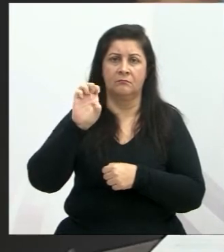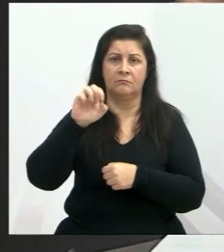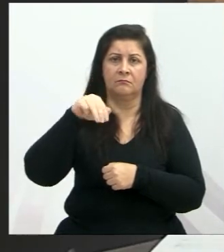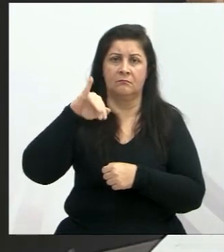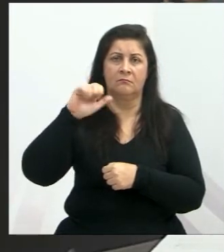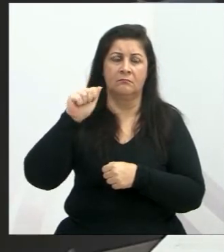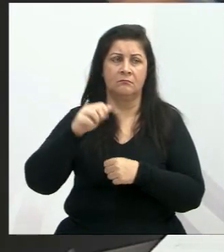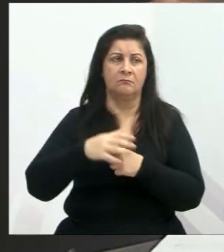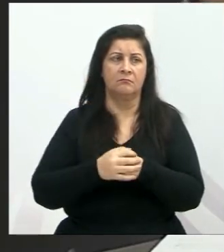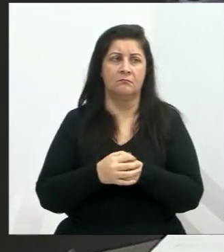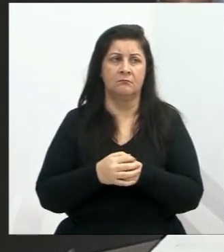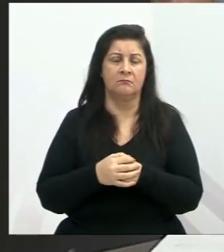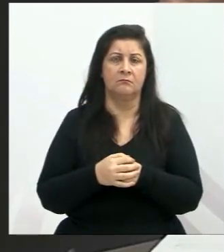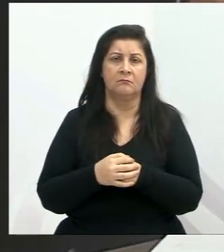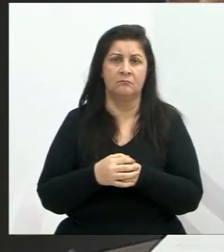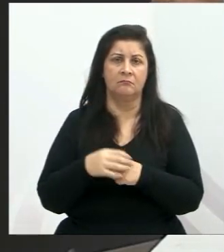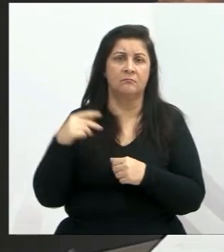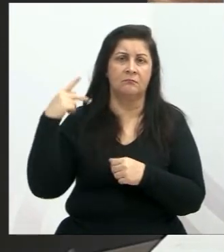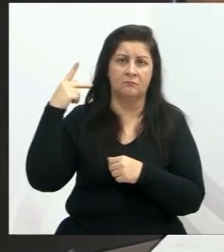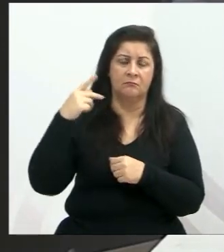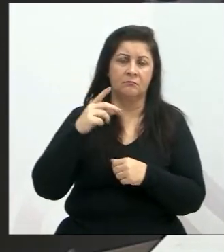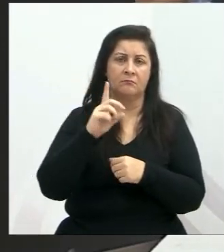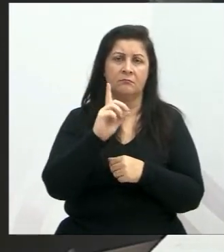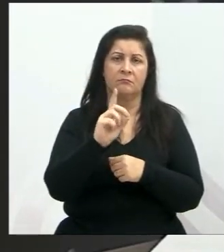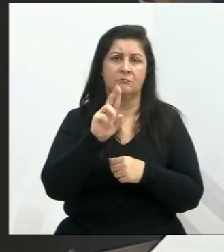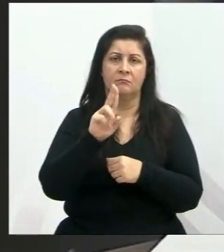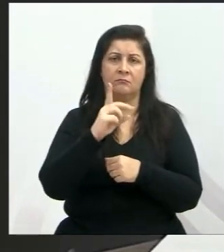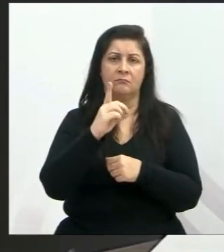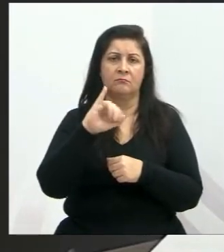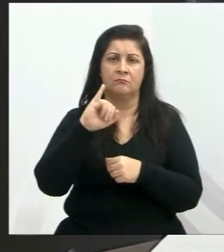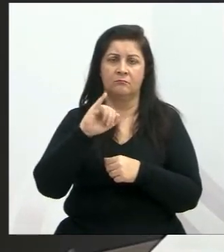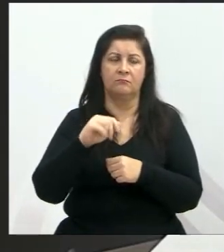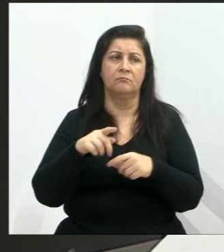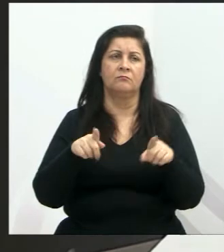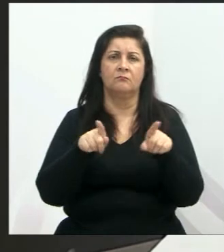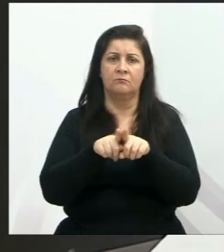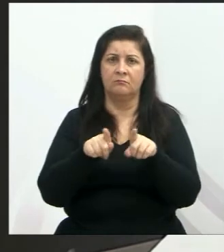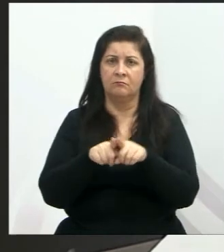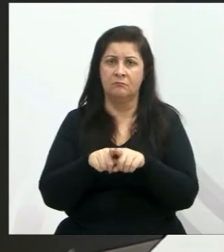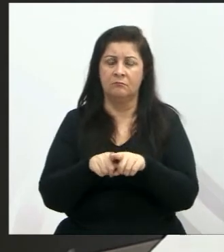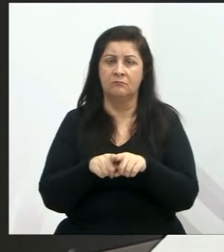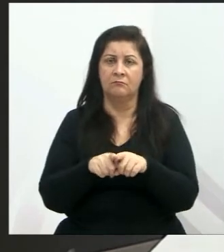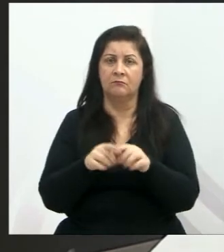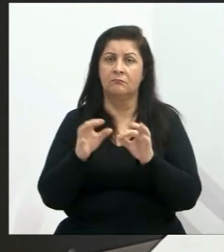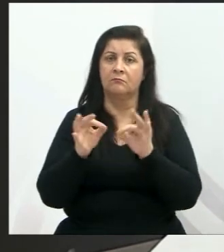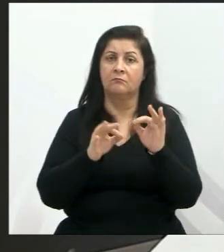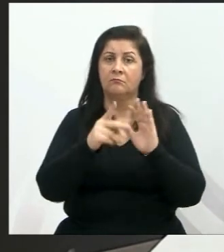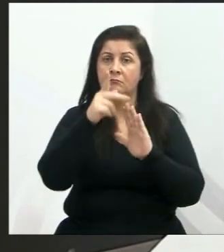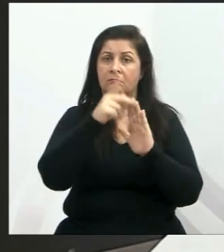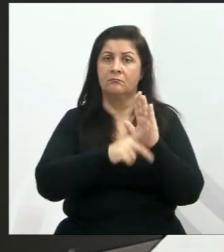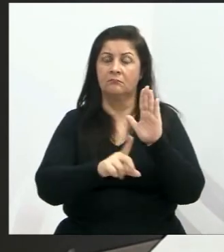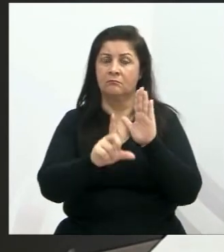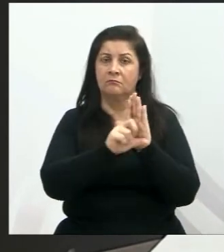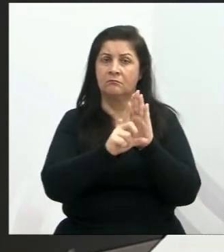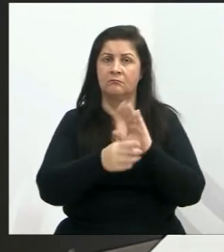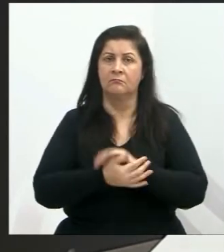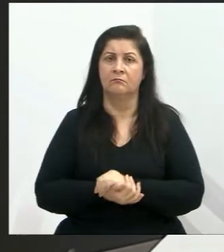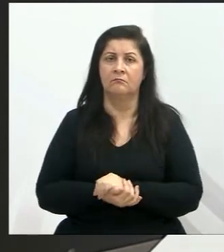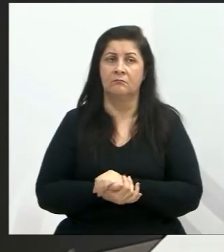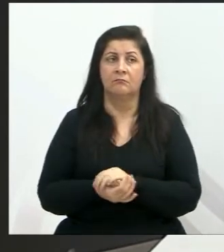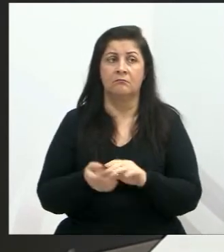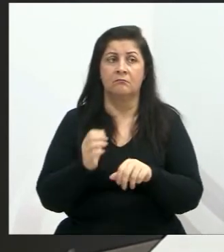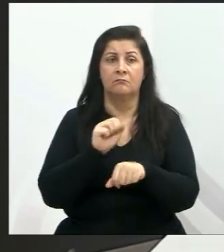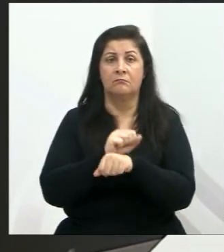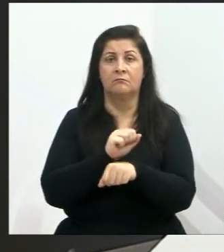Dude, em conjunto com outros vereadores também com a gente já temos o projeto de lei pronto, esperando